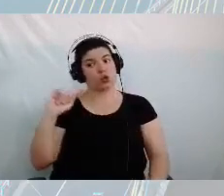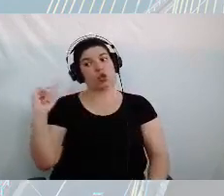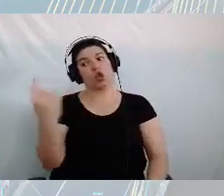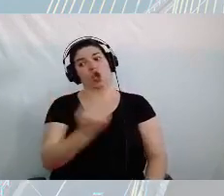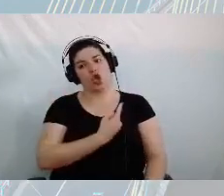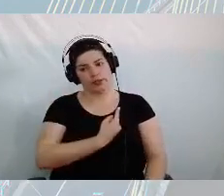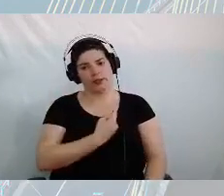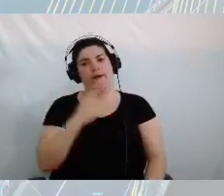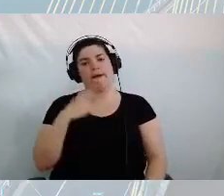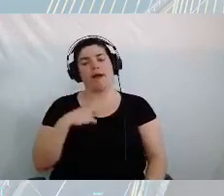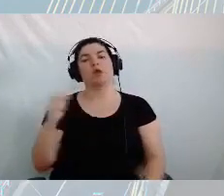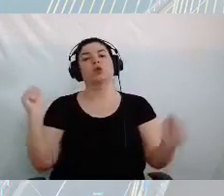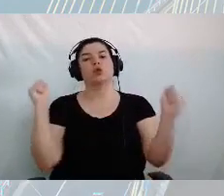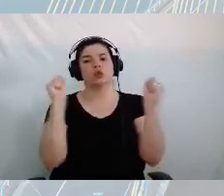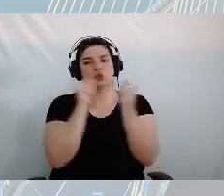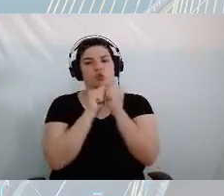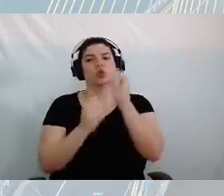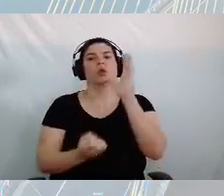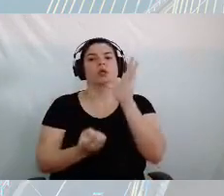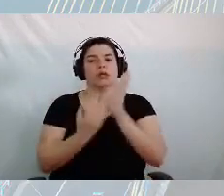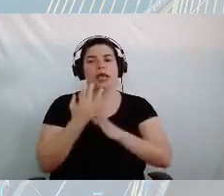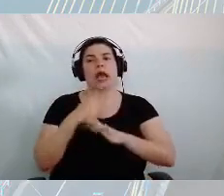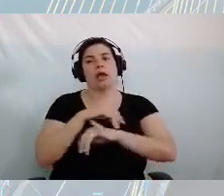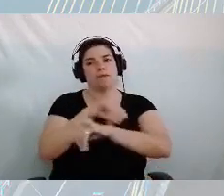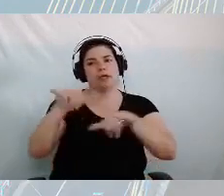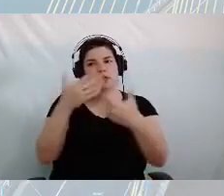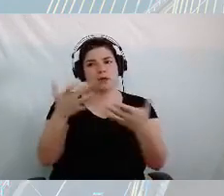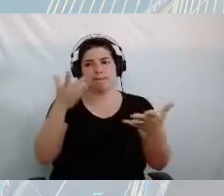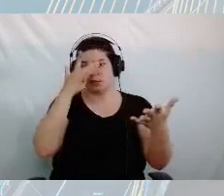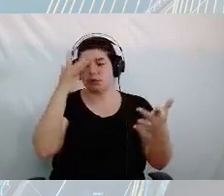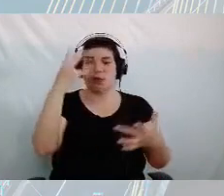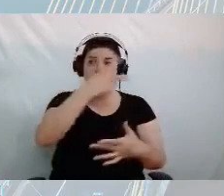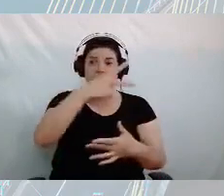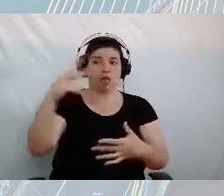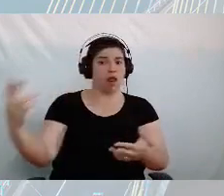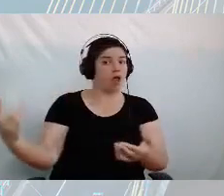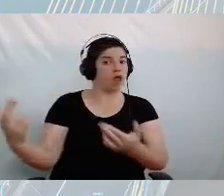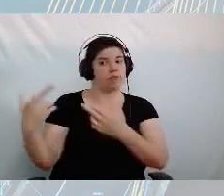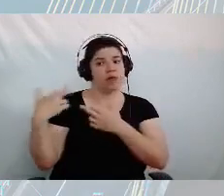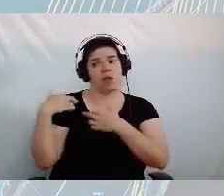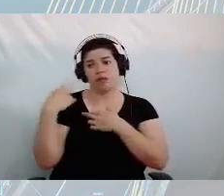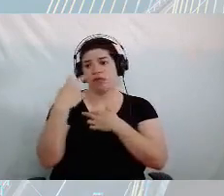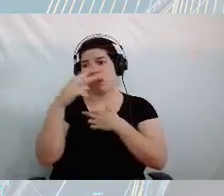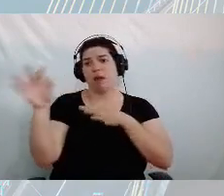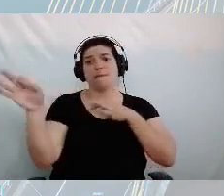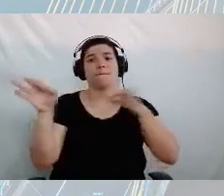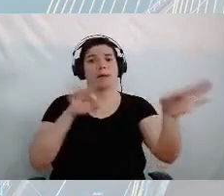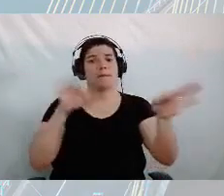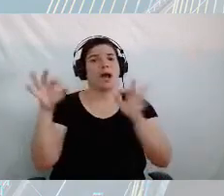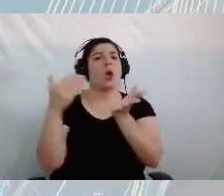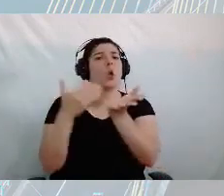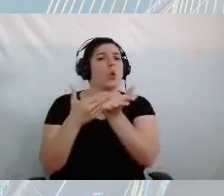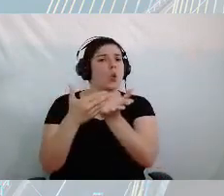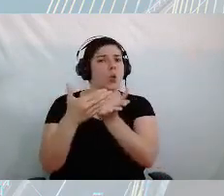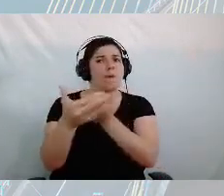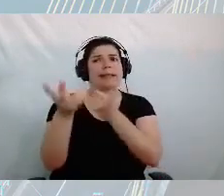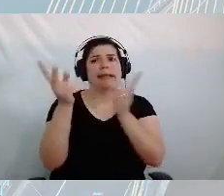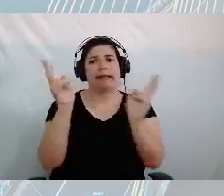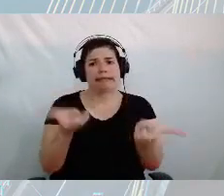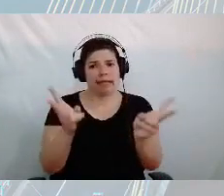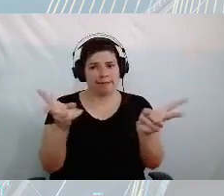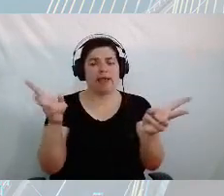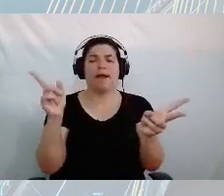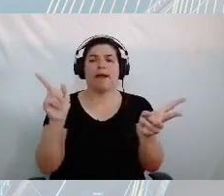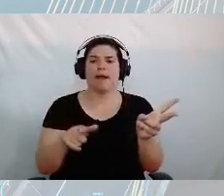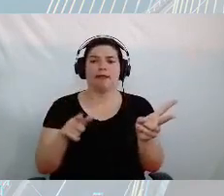da cocriação é dizer para as pessoas que vão participar que o poder é delas. Elas vão construir aquilo desde o começo, o tempo todo. Isso faz com